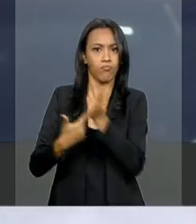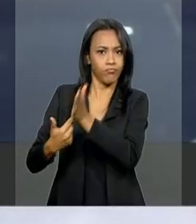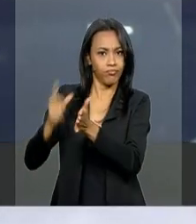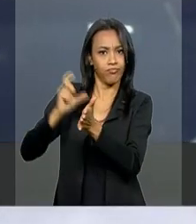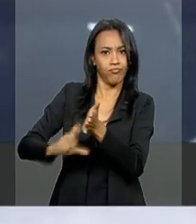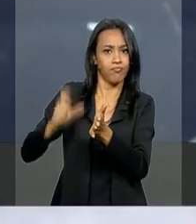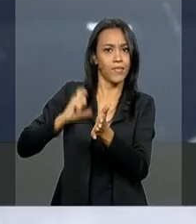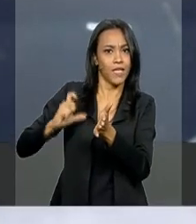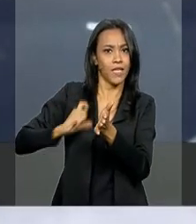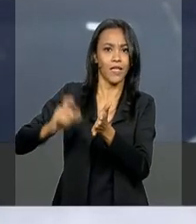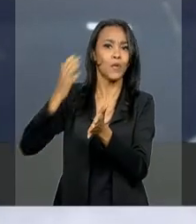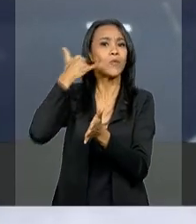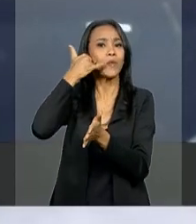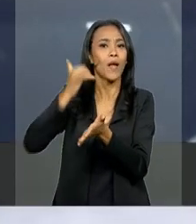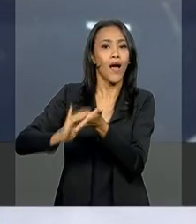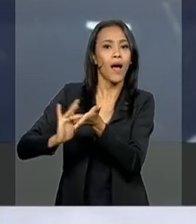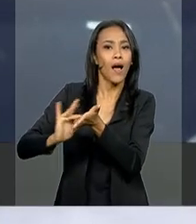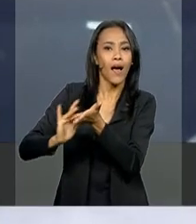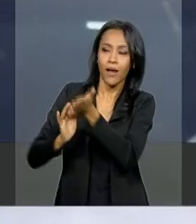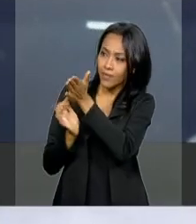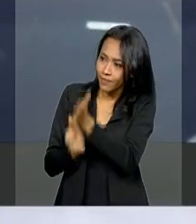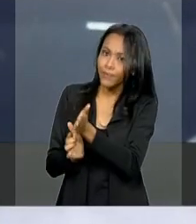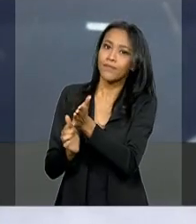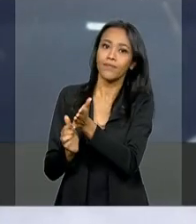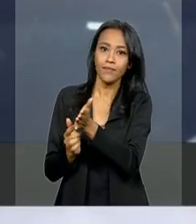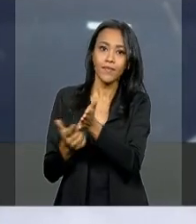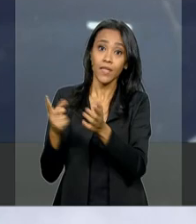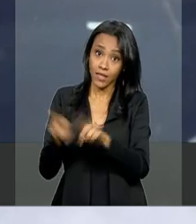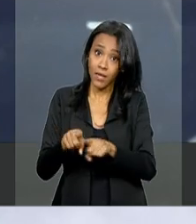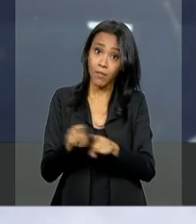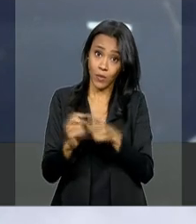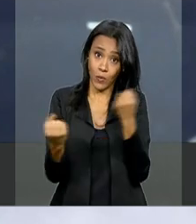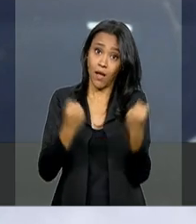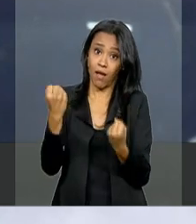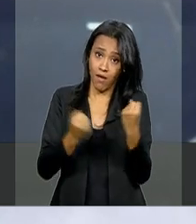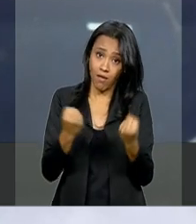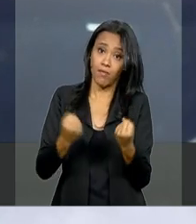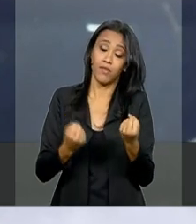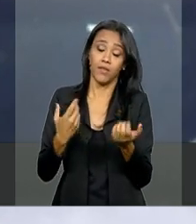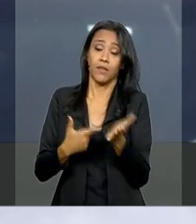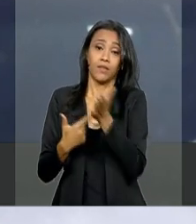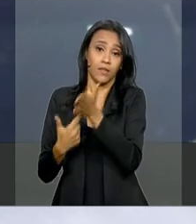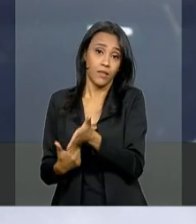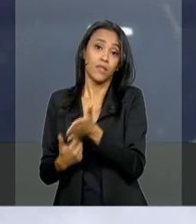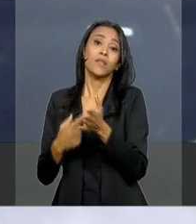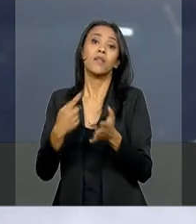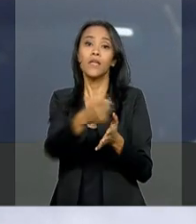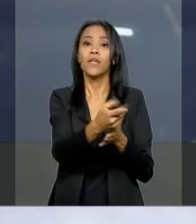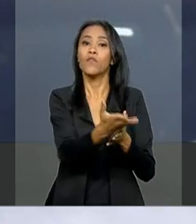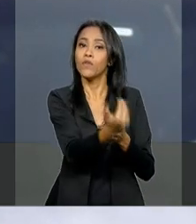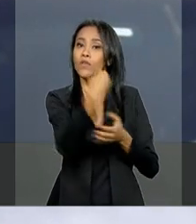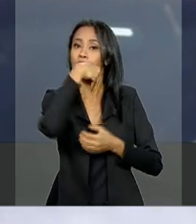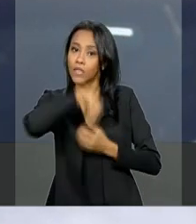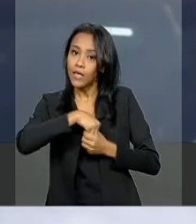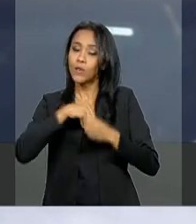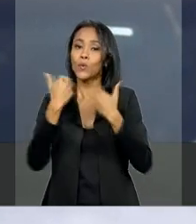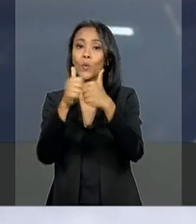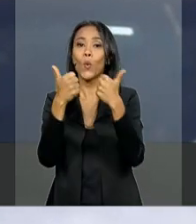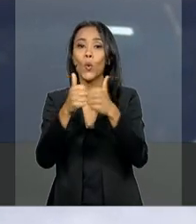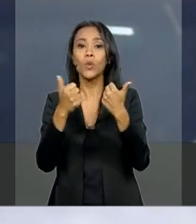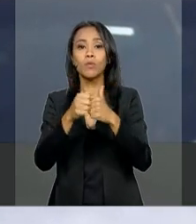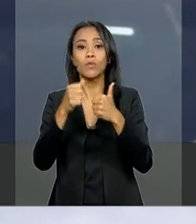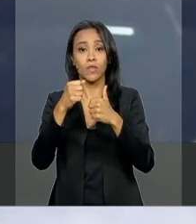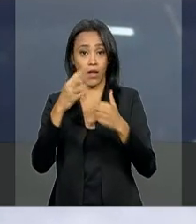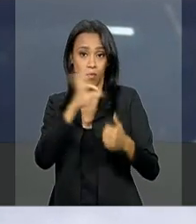digital, tive a oportunidade, a documentação do carro e também pudemos estar no ônibus da Polícia Rodoviária Federal, que apresenta um vídeo